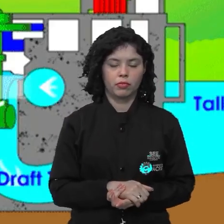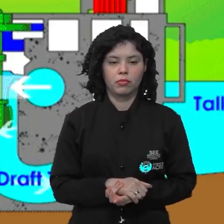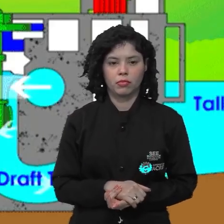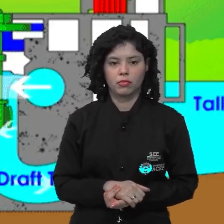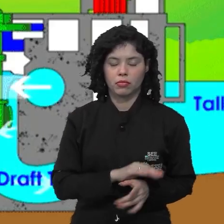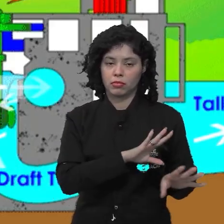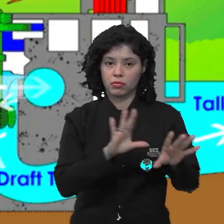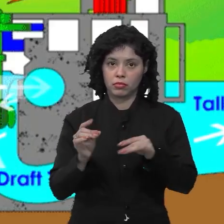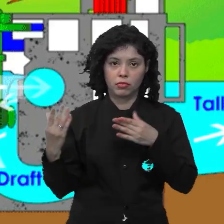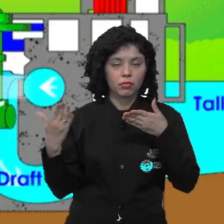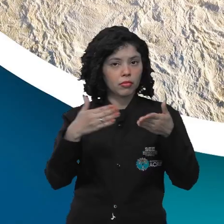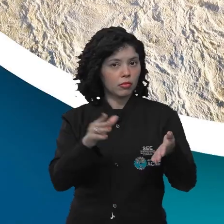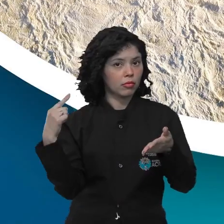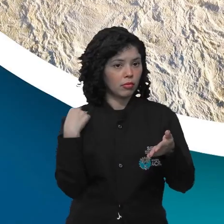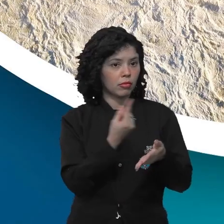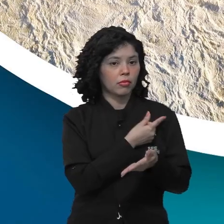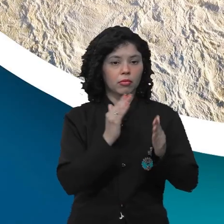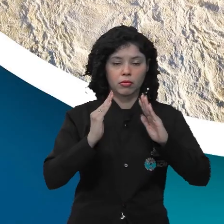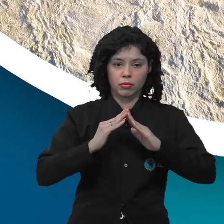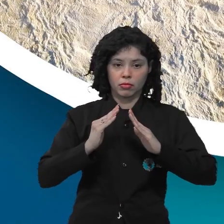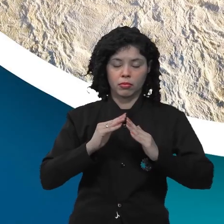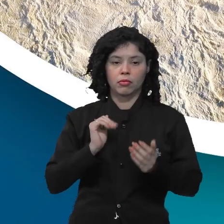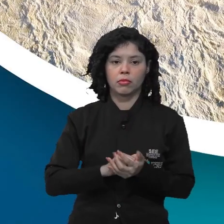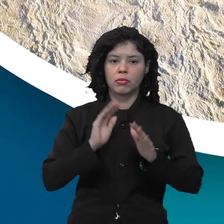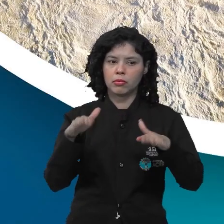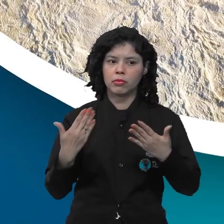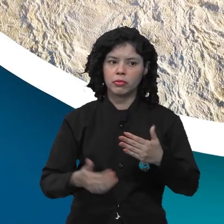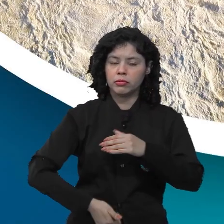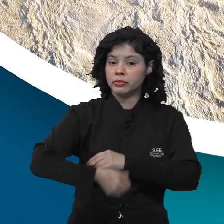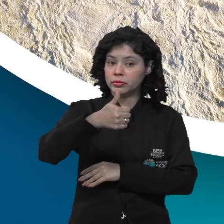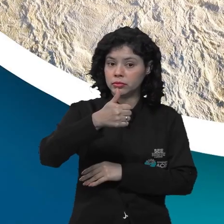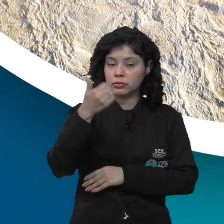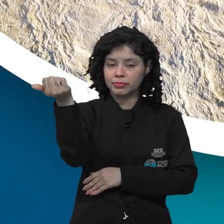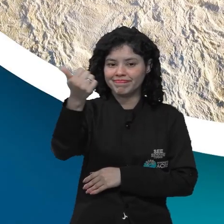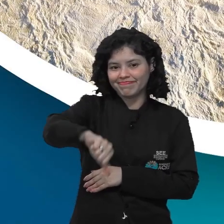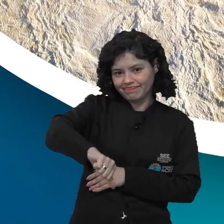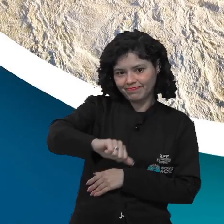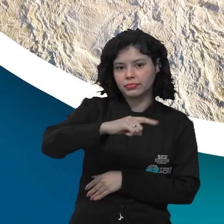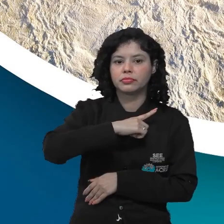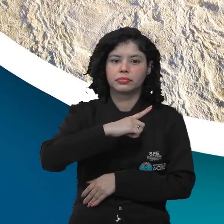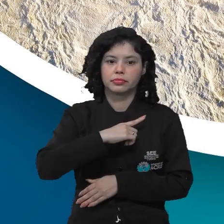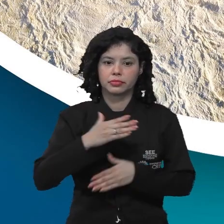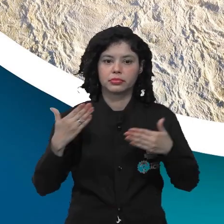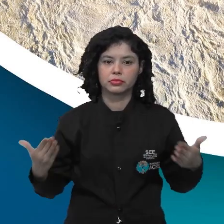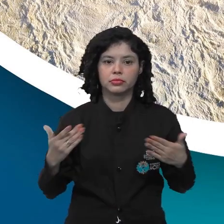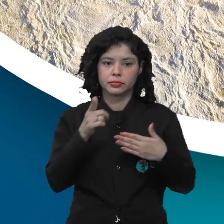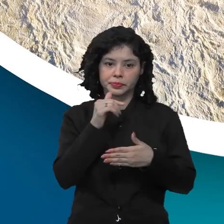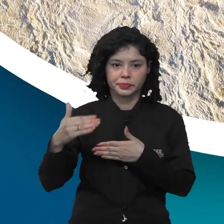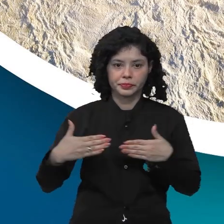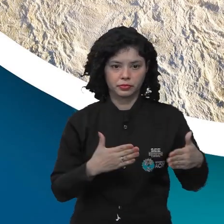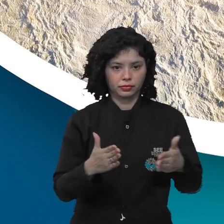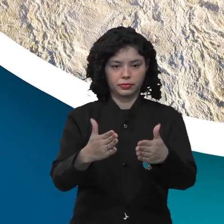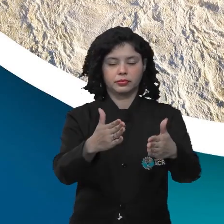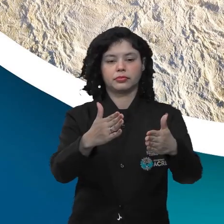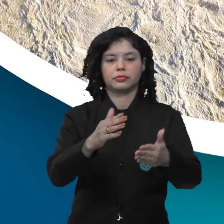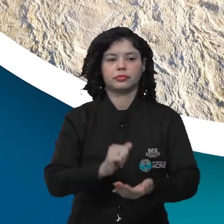transmitida até chegar ali nas nossas casas. E quais são as vantagens e desvantagens ali da